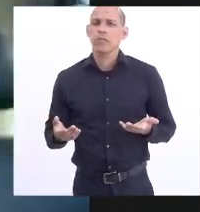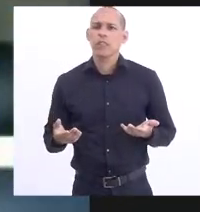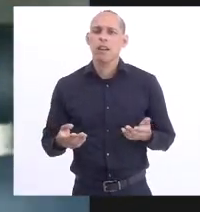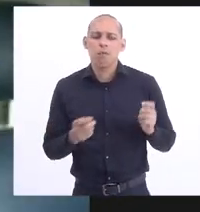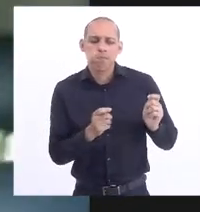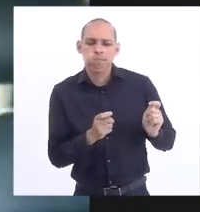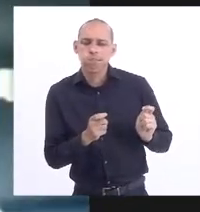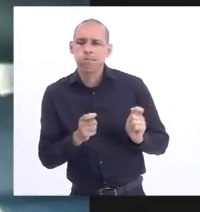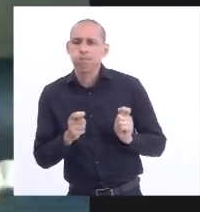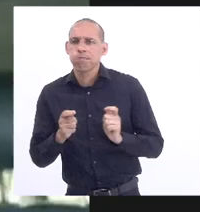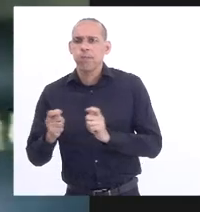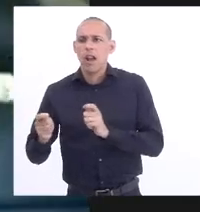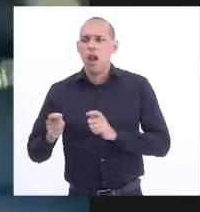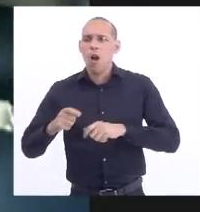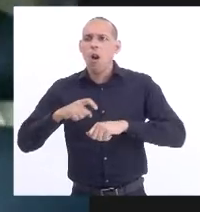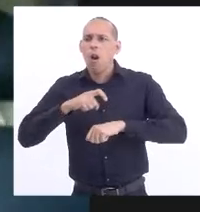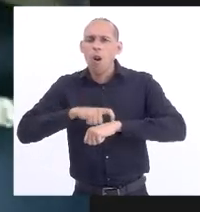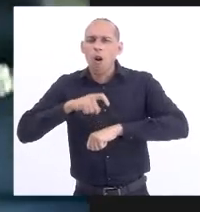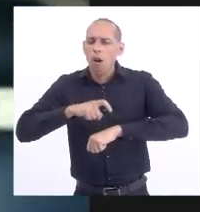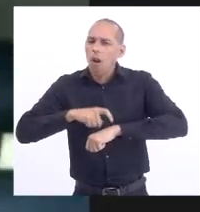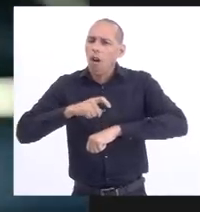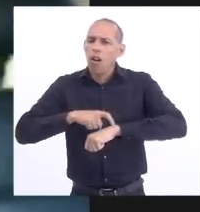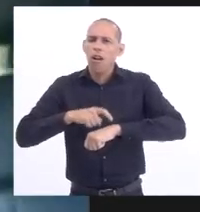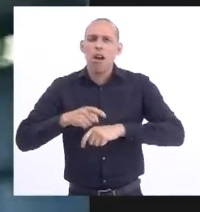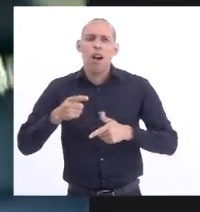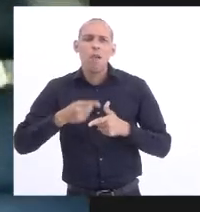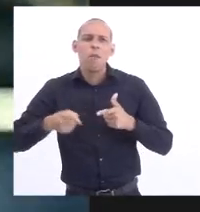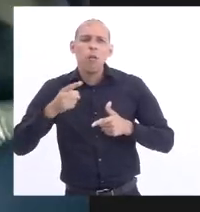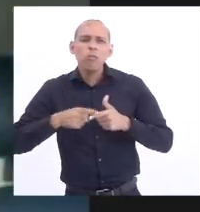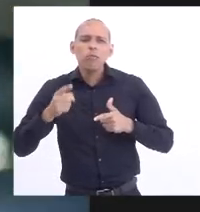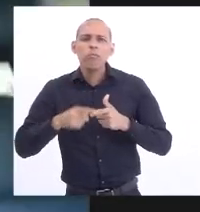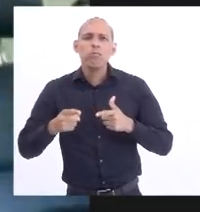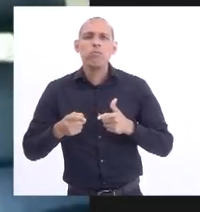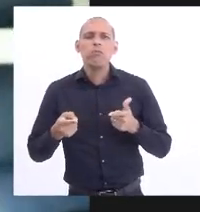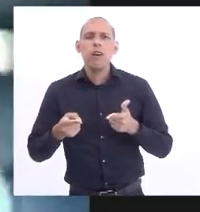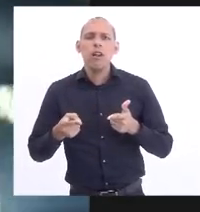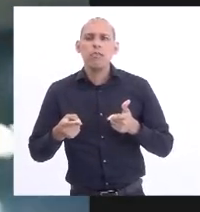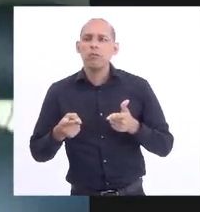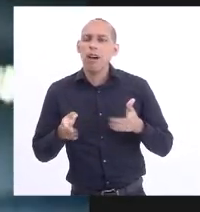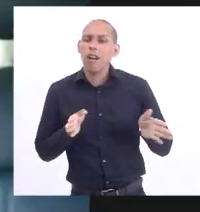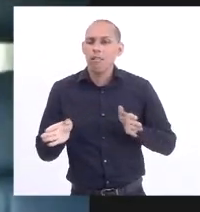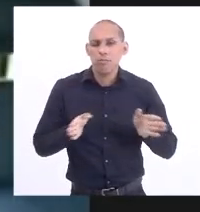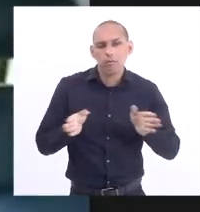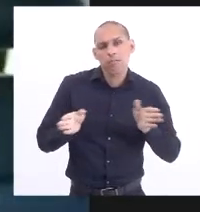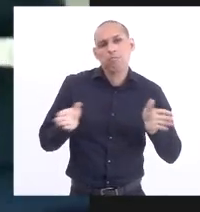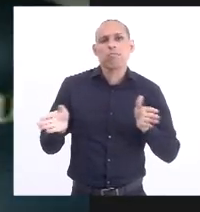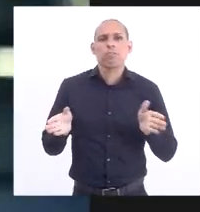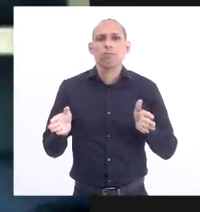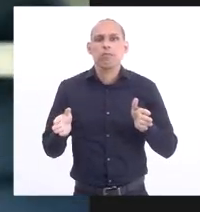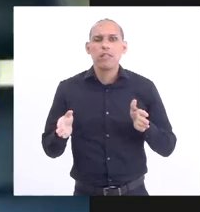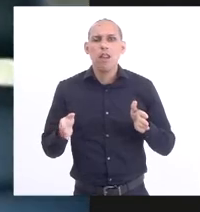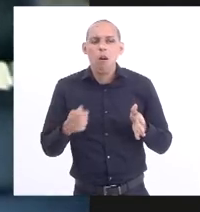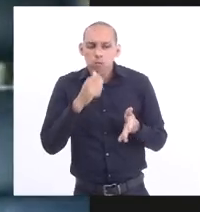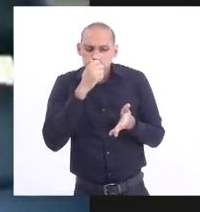frequência dos horários, tem o problema da acessibilidade, a superlotação,